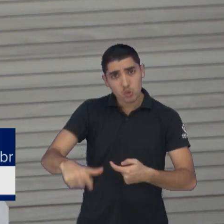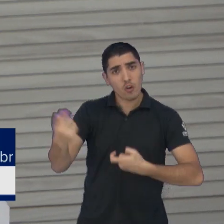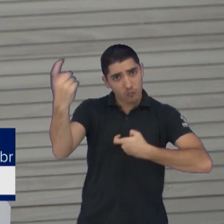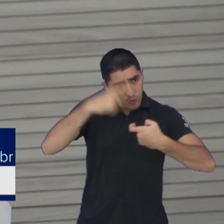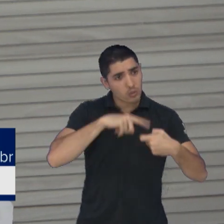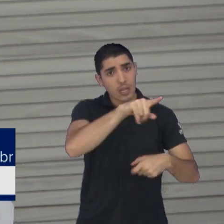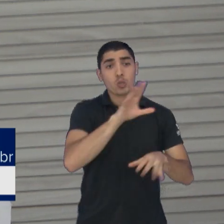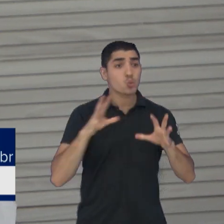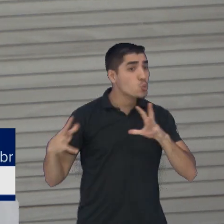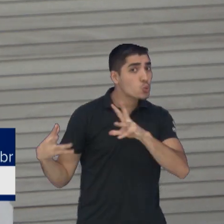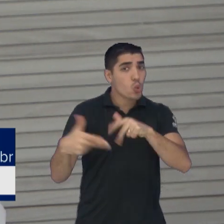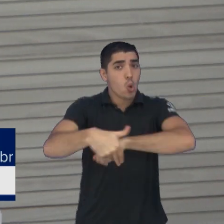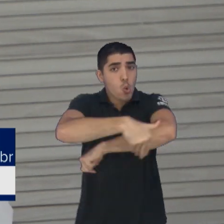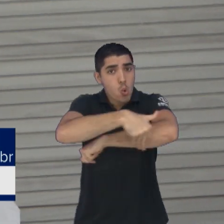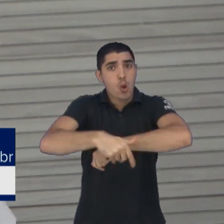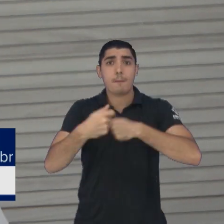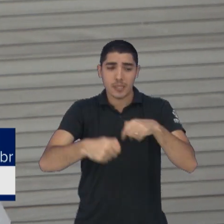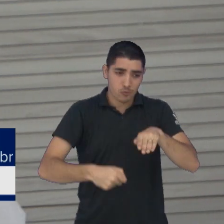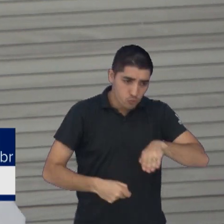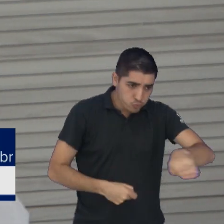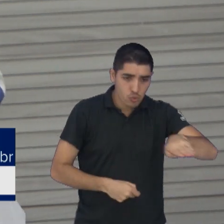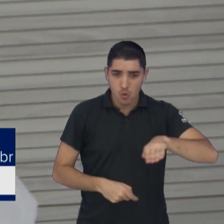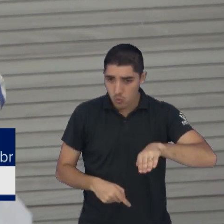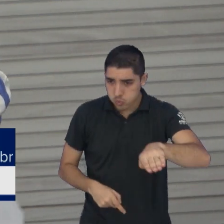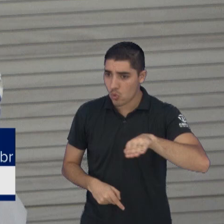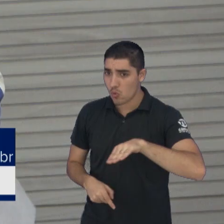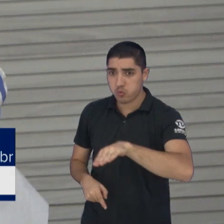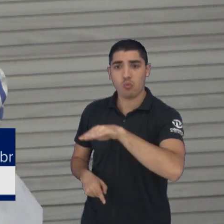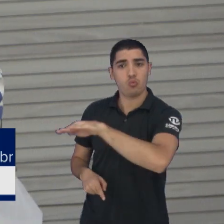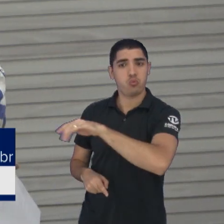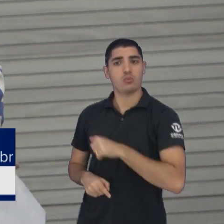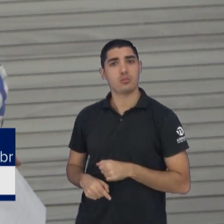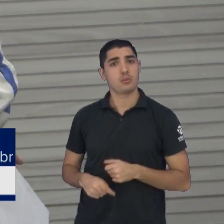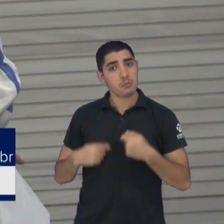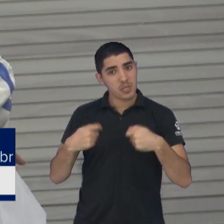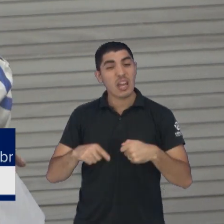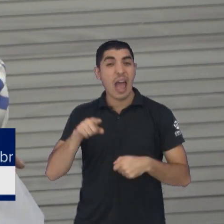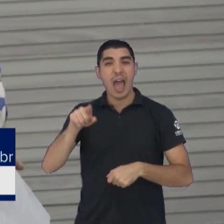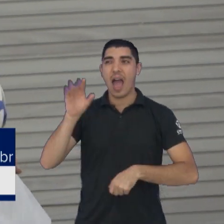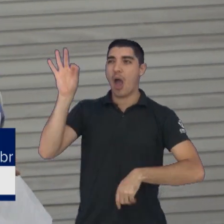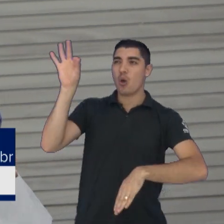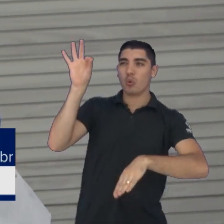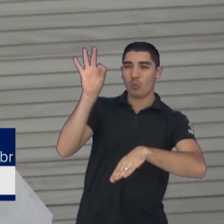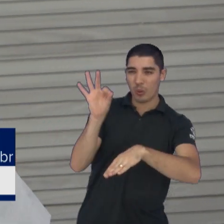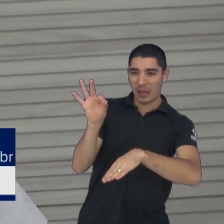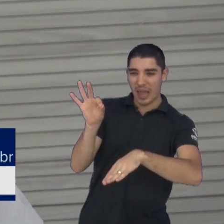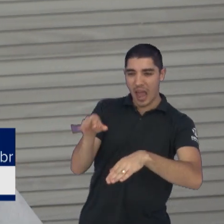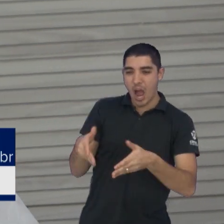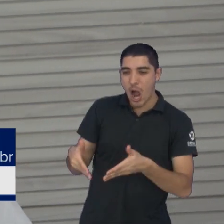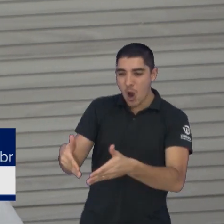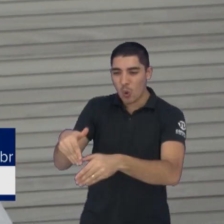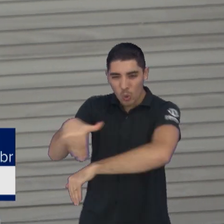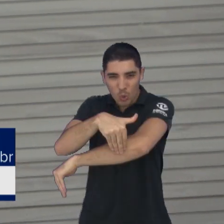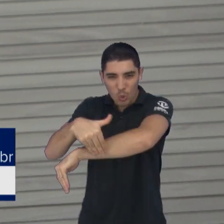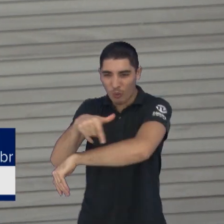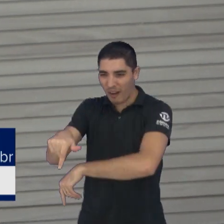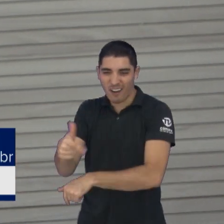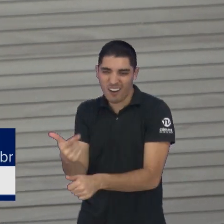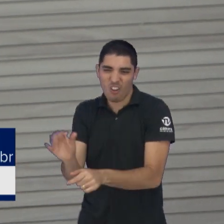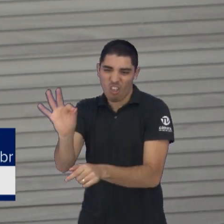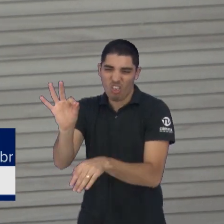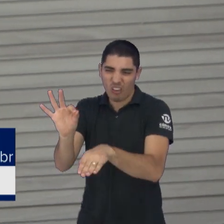por rua. Porque simplesmente espantaram o bichinho de uma rua para outra. E também quero deixar aqui